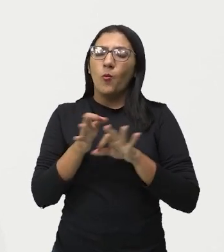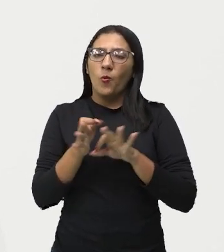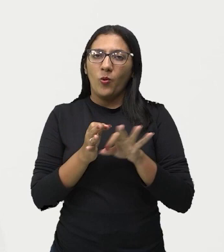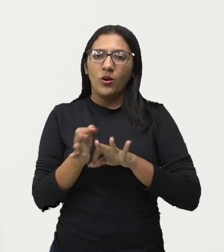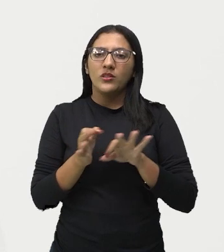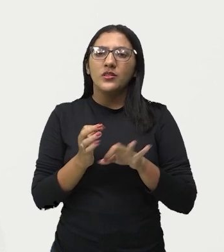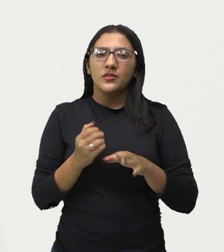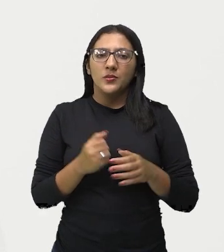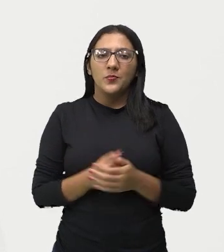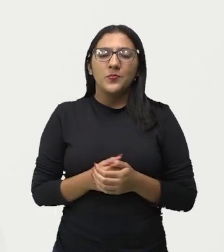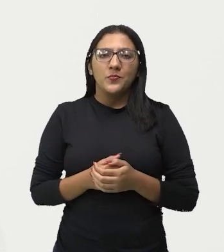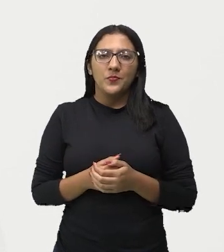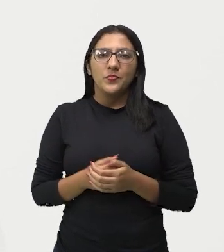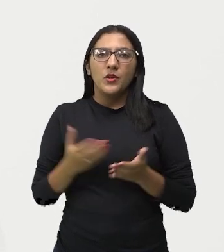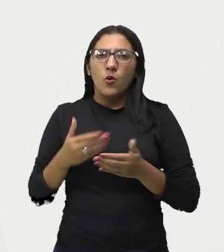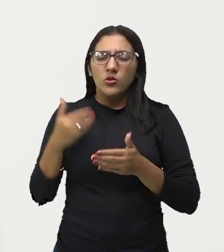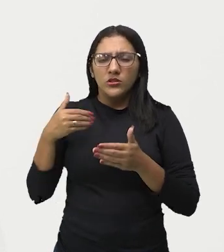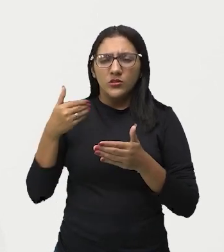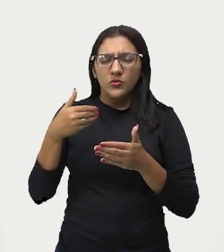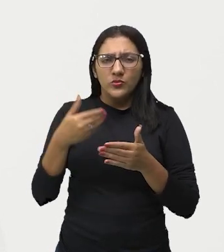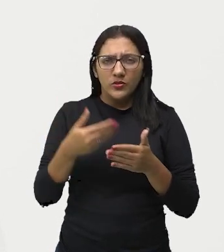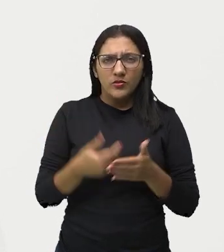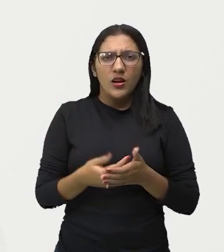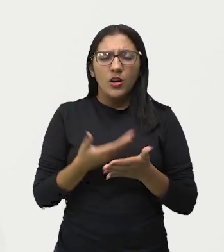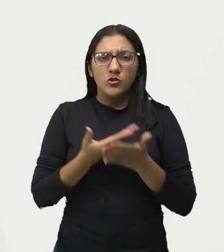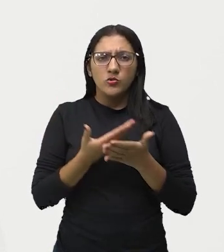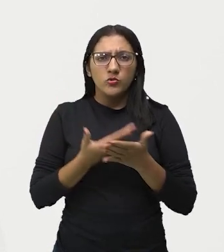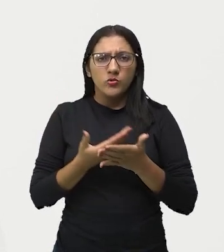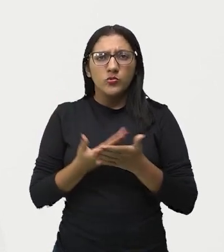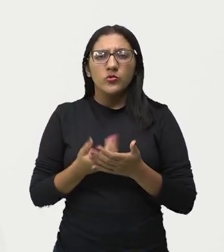bom? Durante a revisão, as